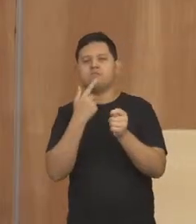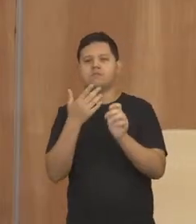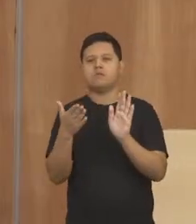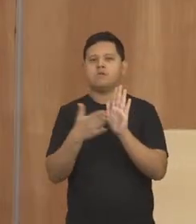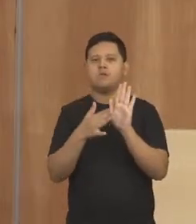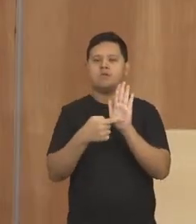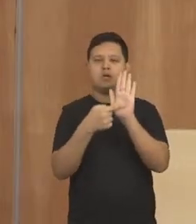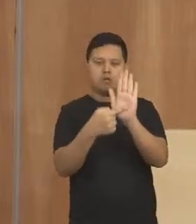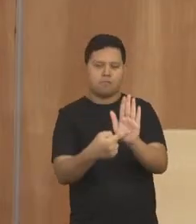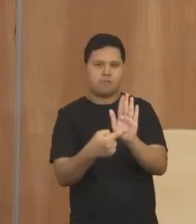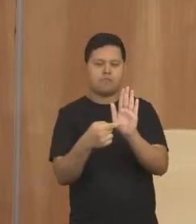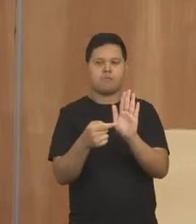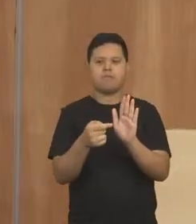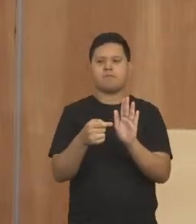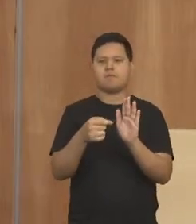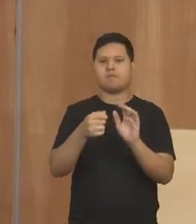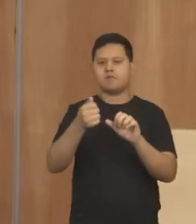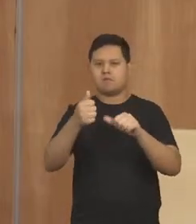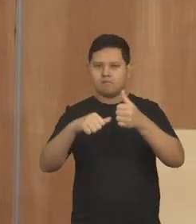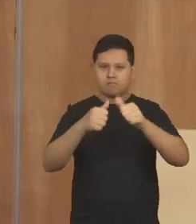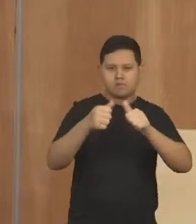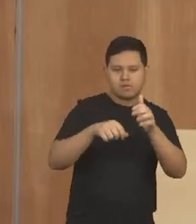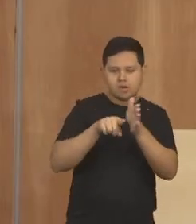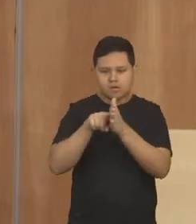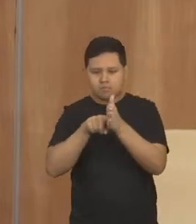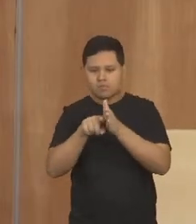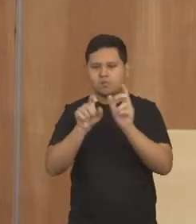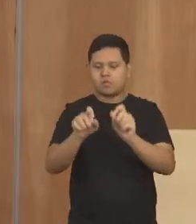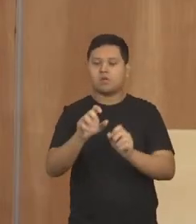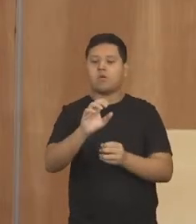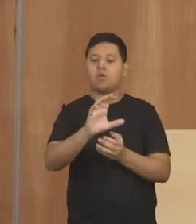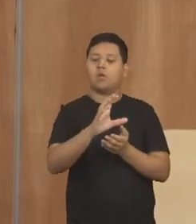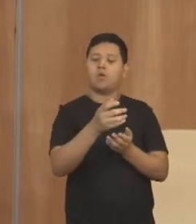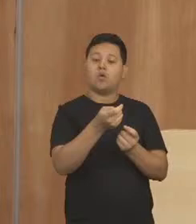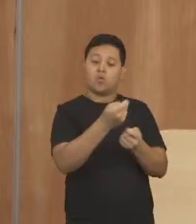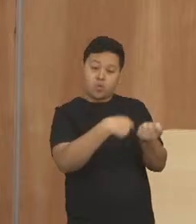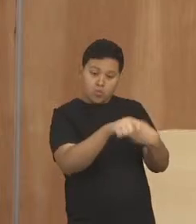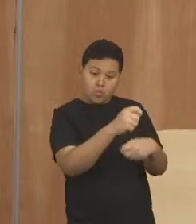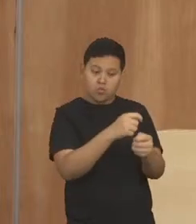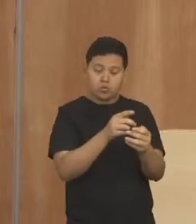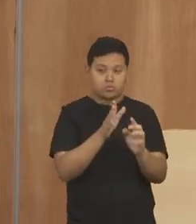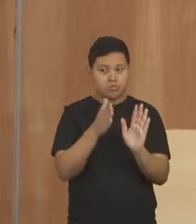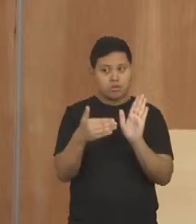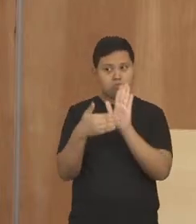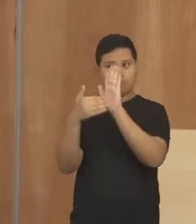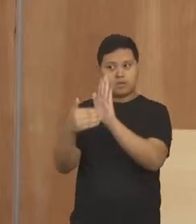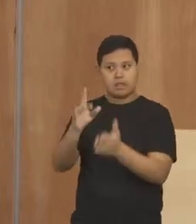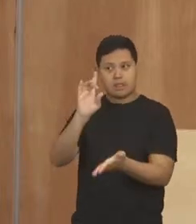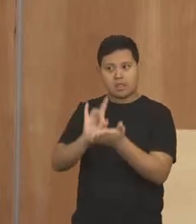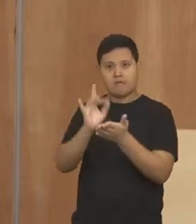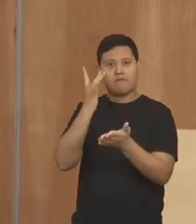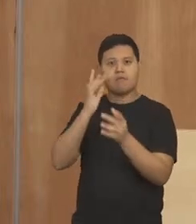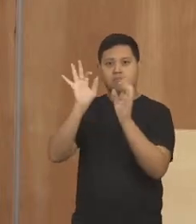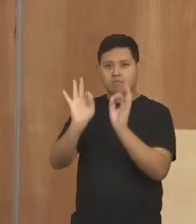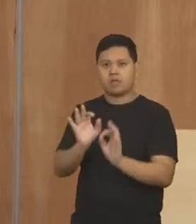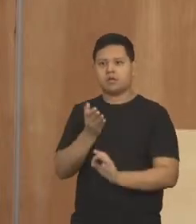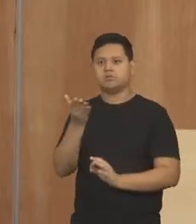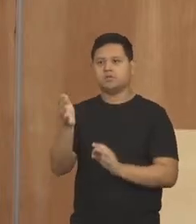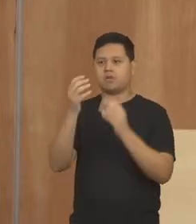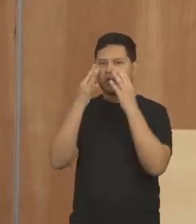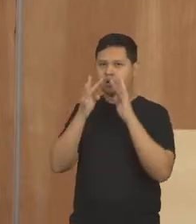prestação de contas, assegurando que os recursos sejam utilizados de forma transparente e eficiente,